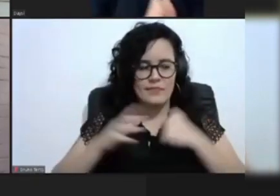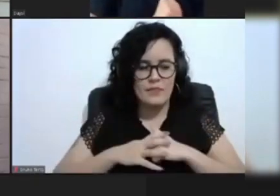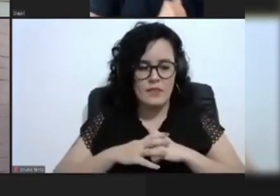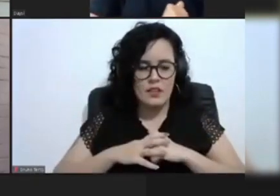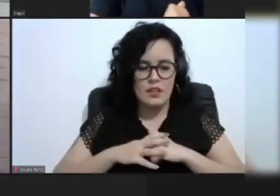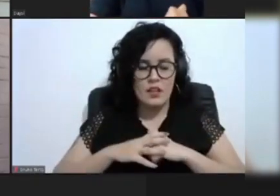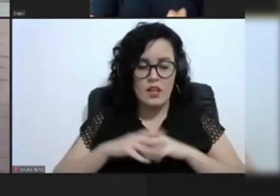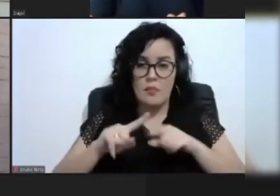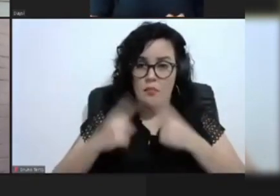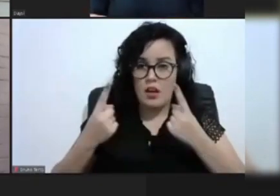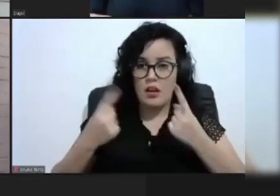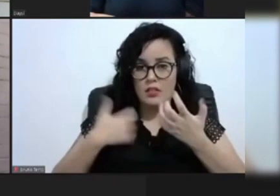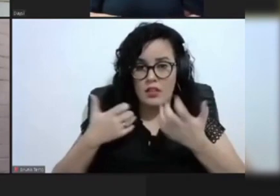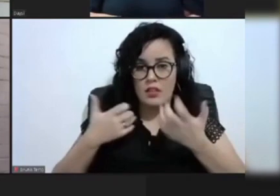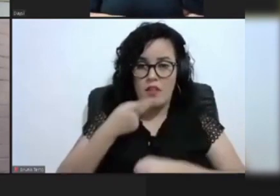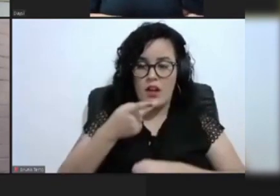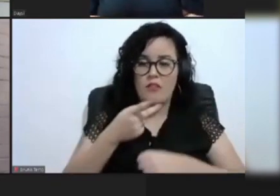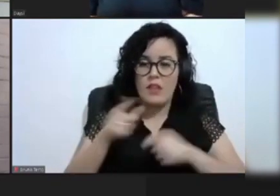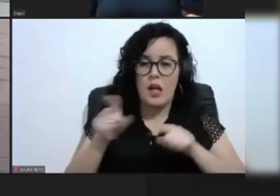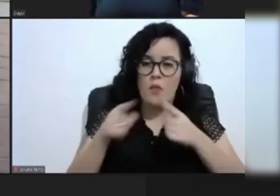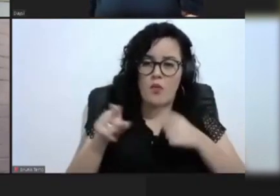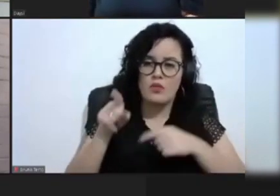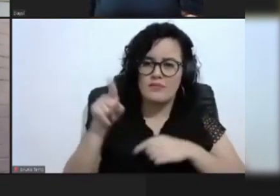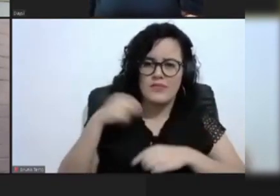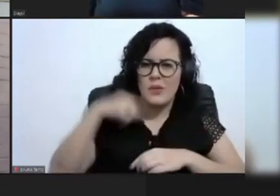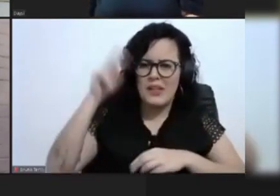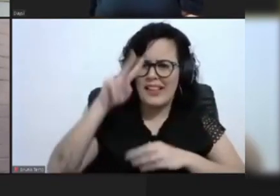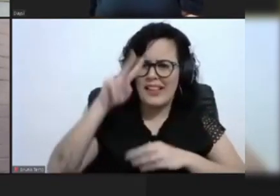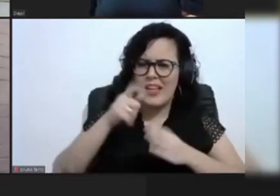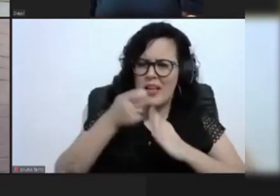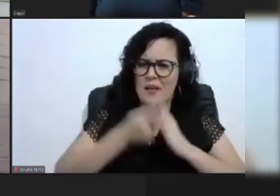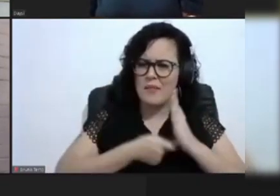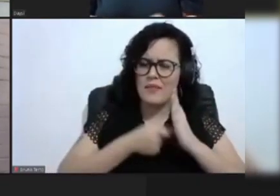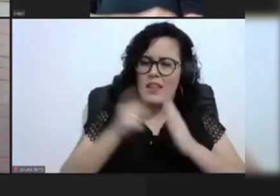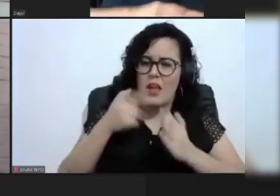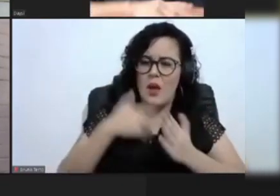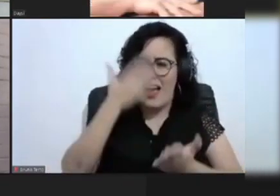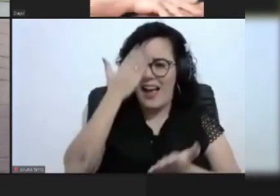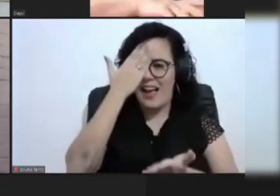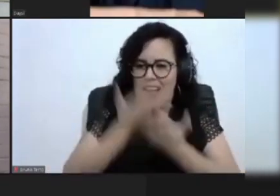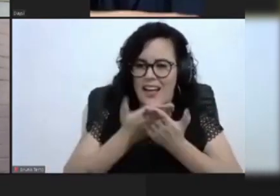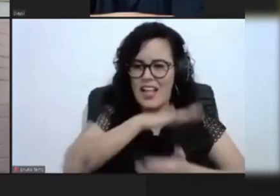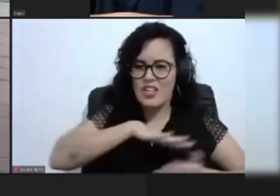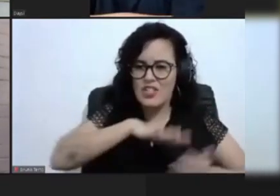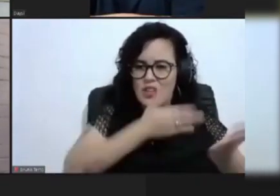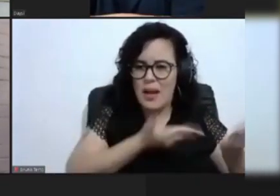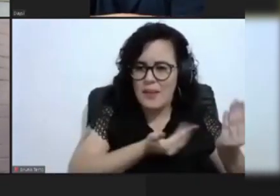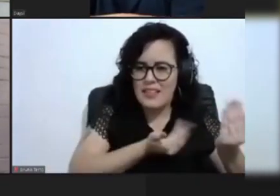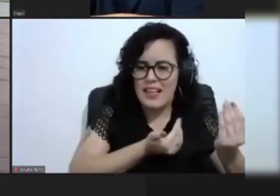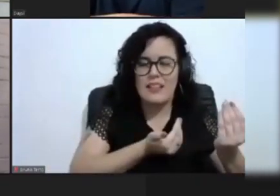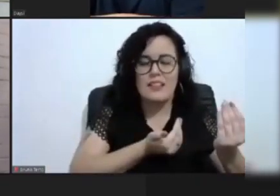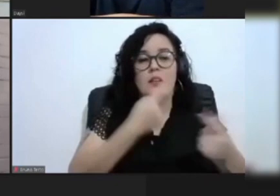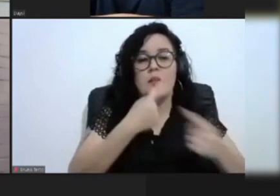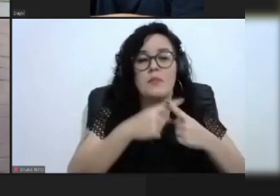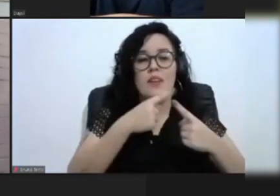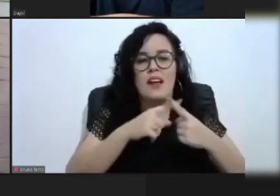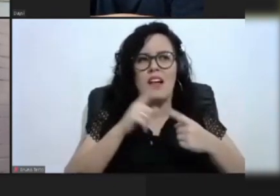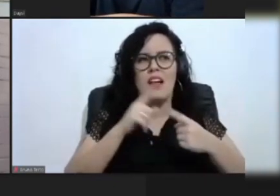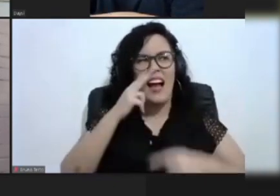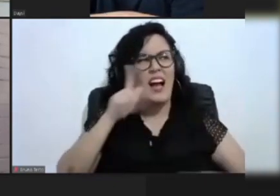muito citar essa música do, né, eu não lembro mais o autor que fala que eu acredito na rapaziada, porque era Gonzaguinha, eu acho, né,